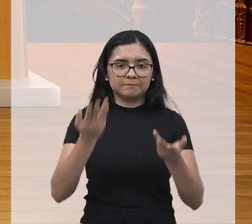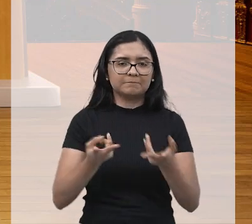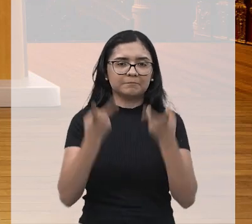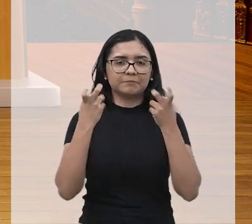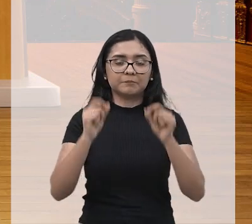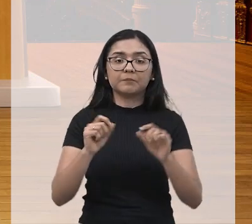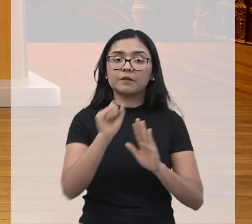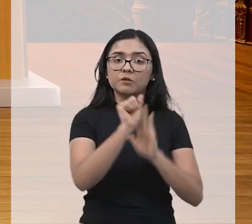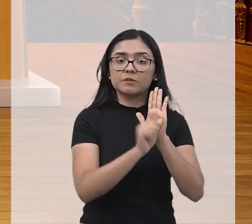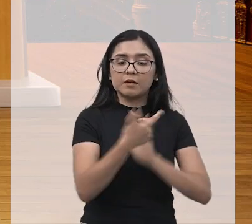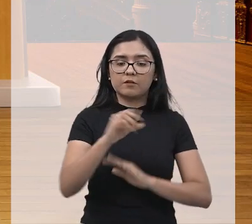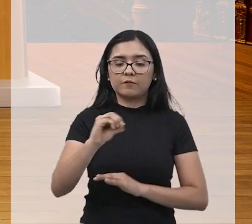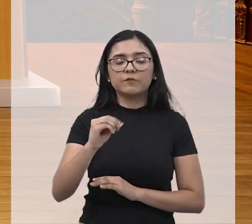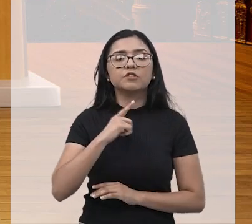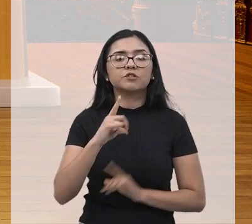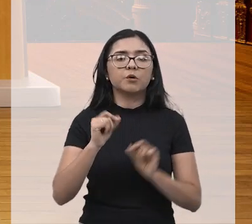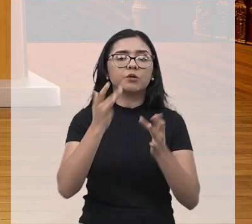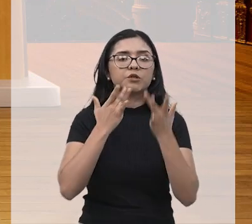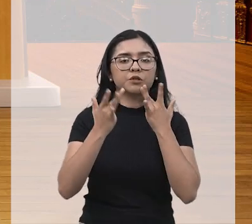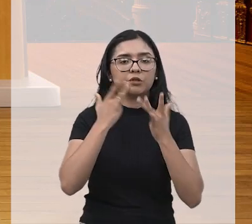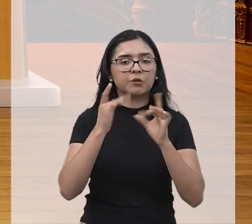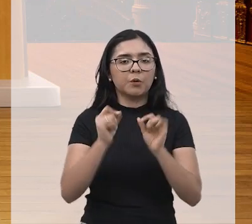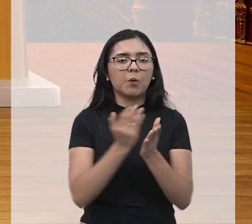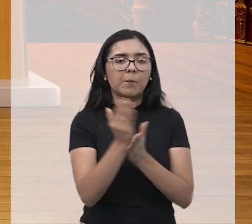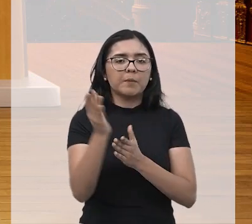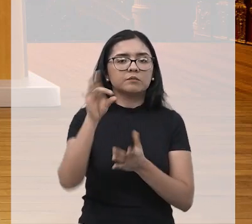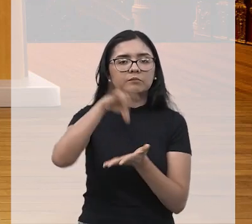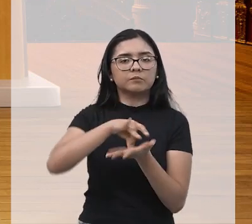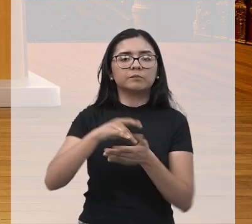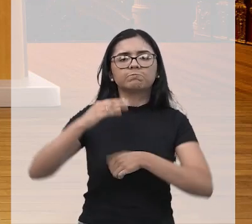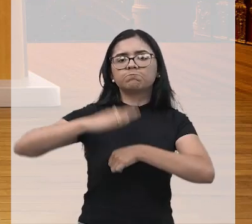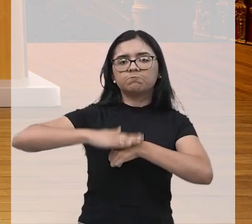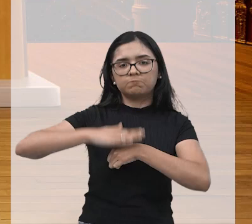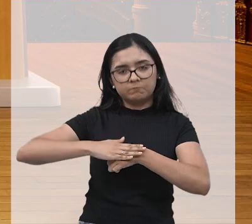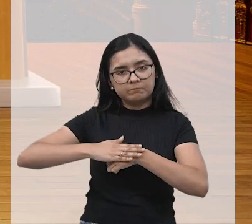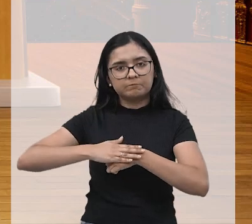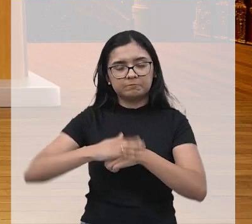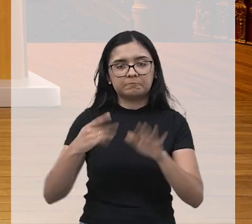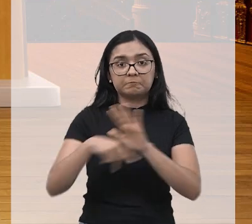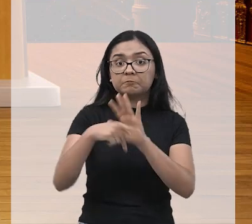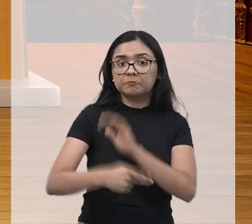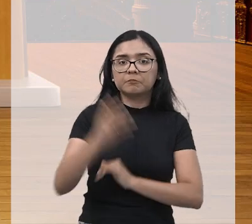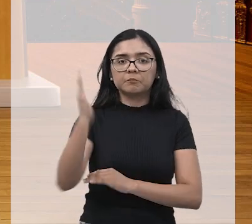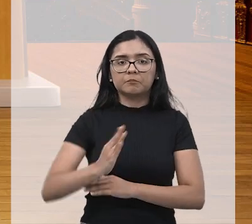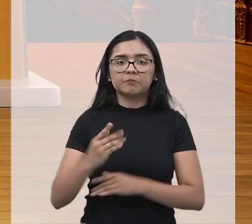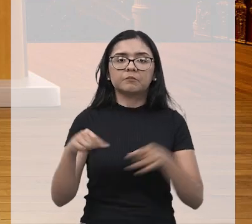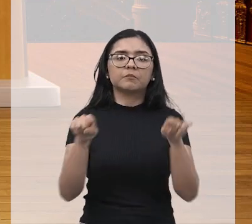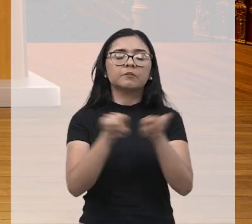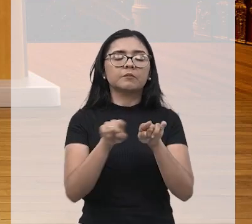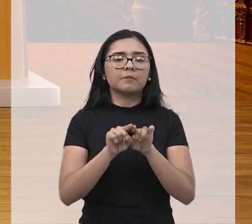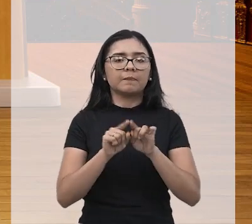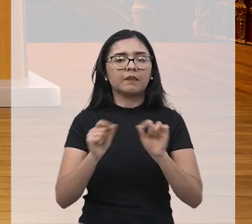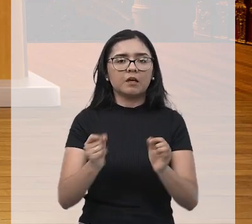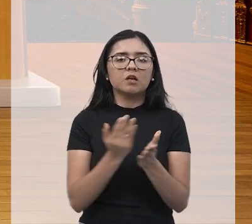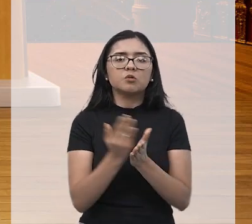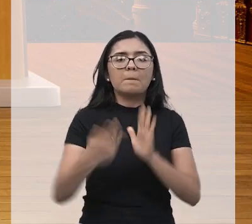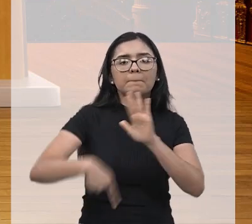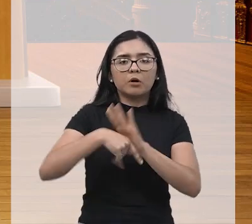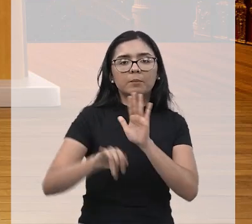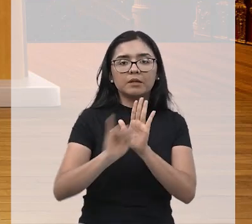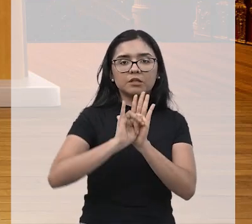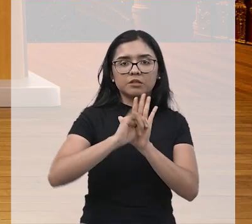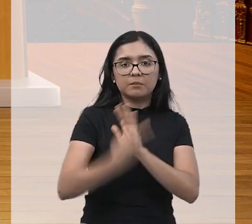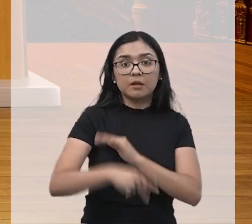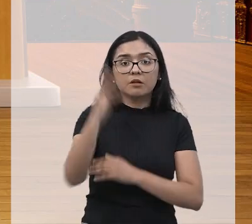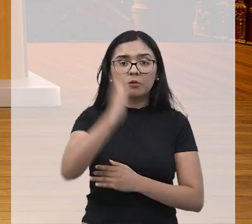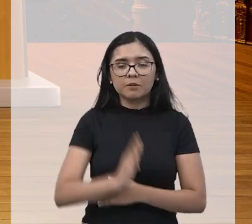No século XX, que o teatro consegue se tornar mais autêntico, ele consegue trazer mais a sua identidade